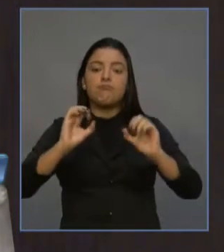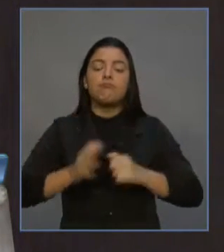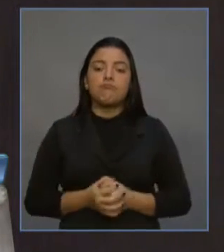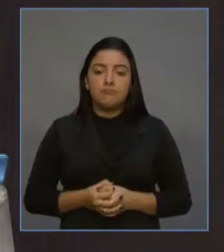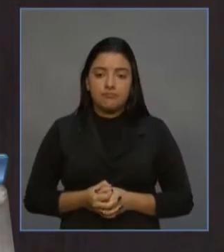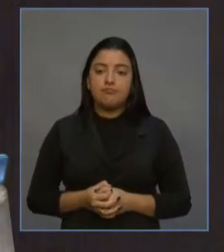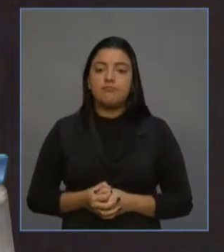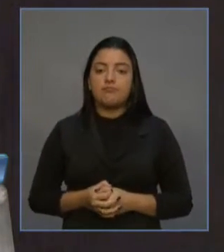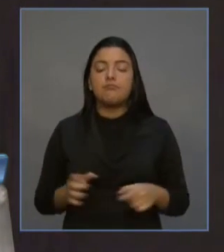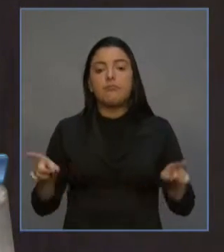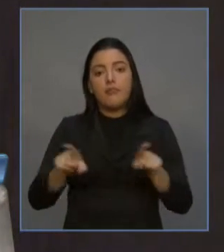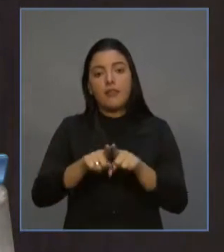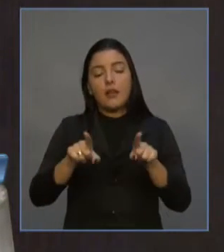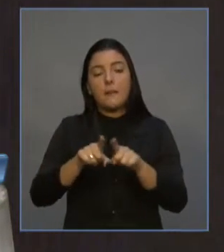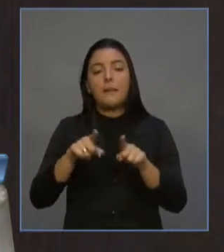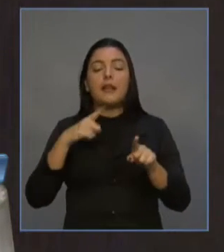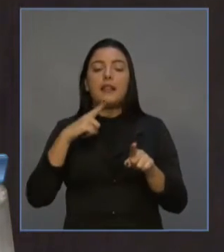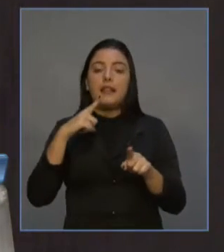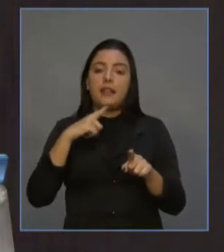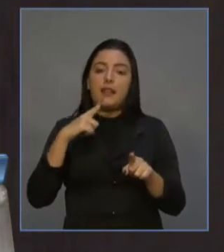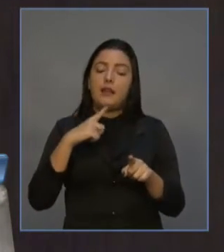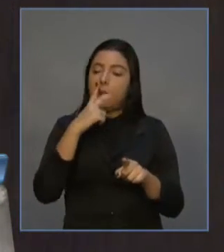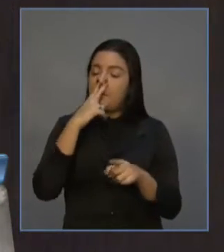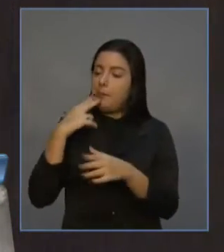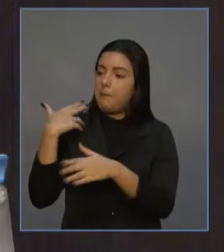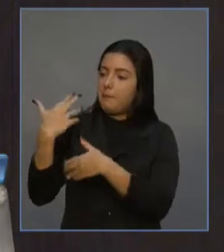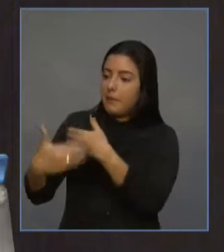Isso ao lado de um processo de